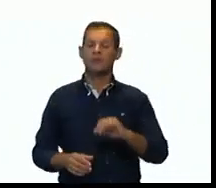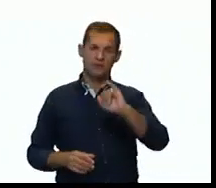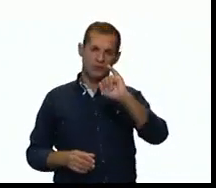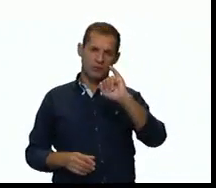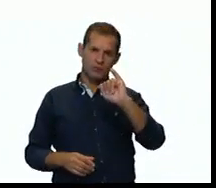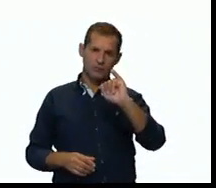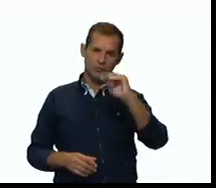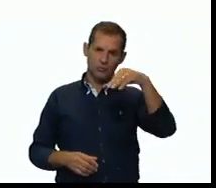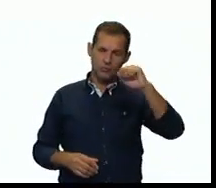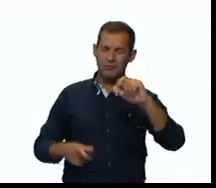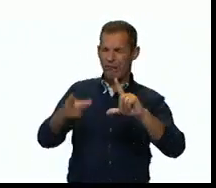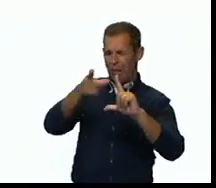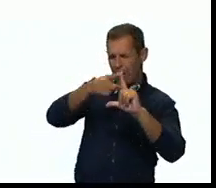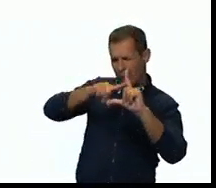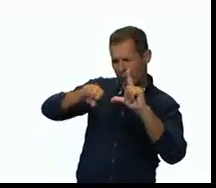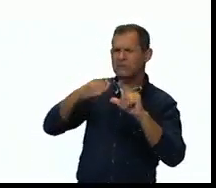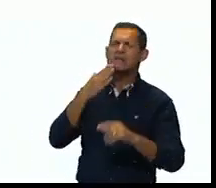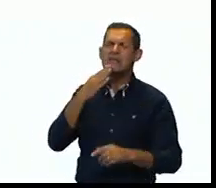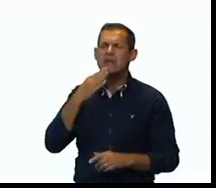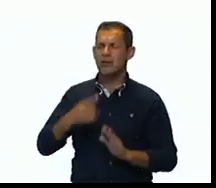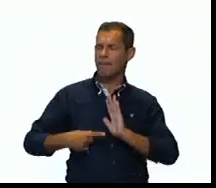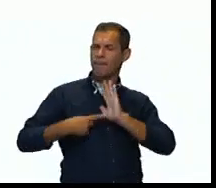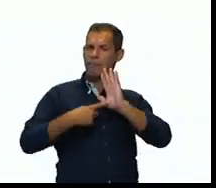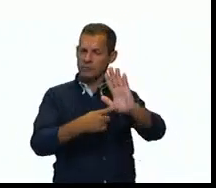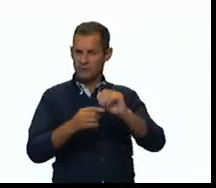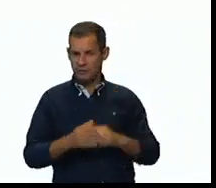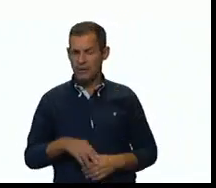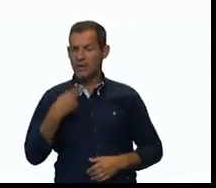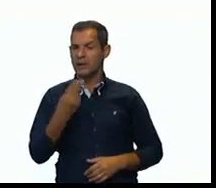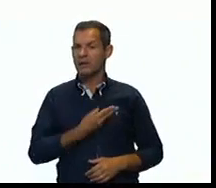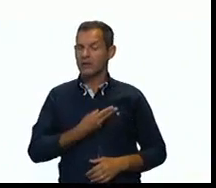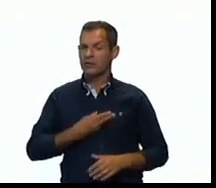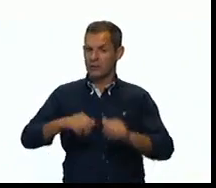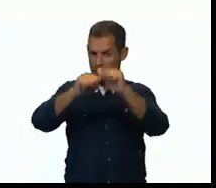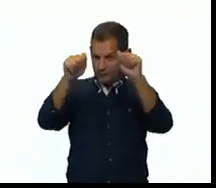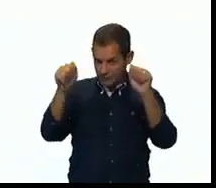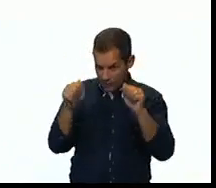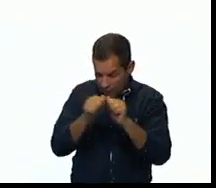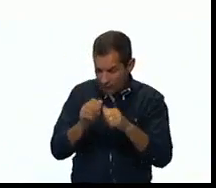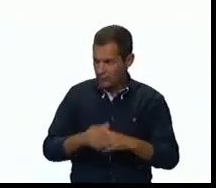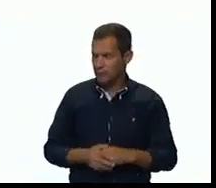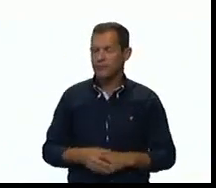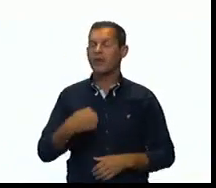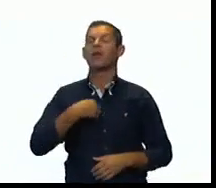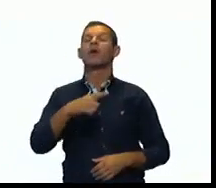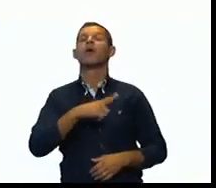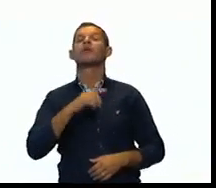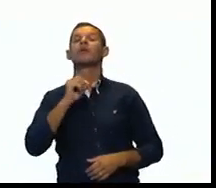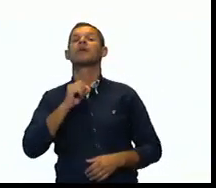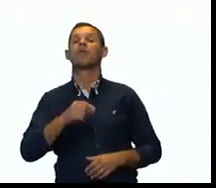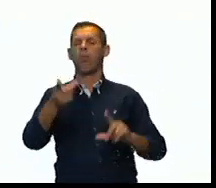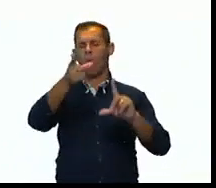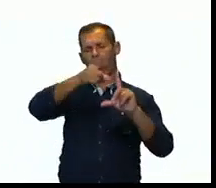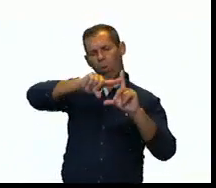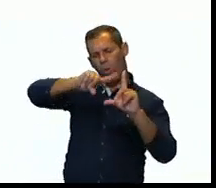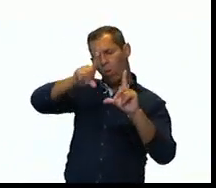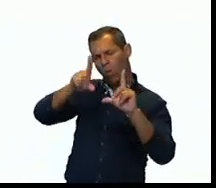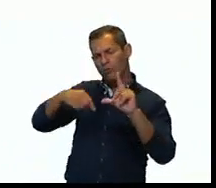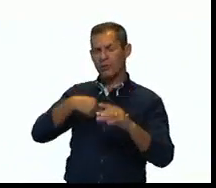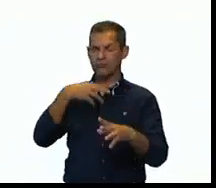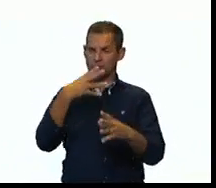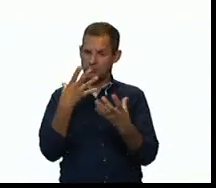uma curva, né, irregular como essa aqui, representada na nossa imagem, eu tenho essa curva. E eu